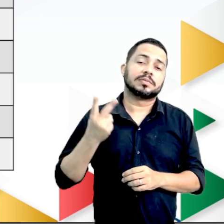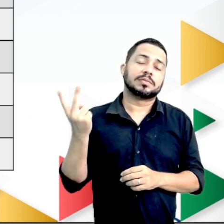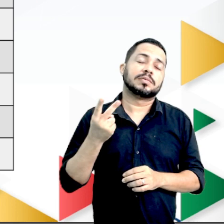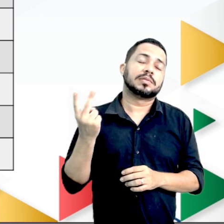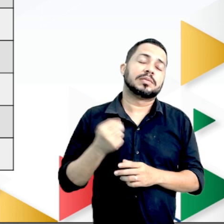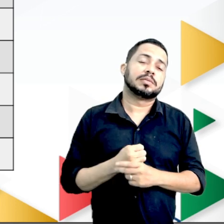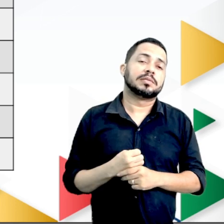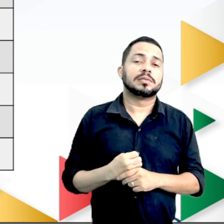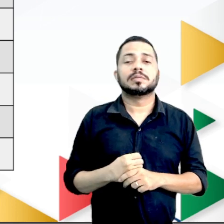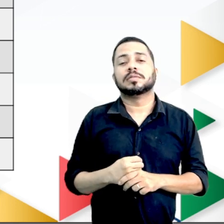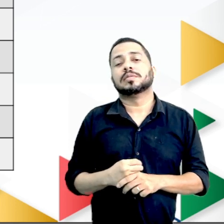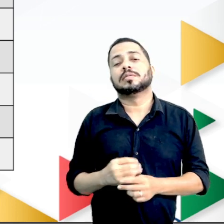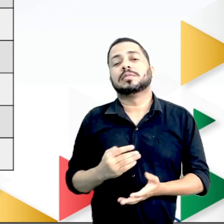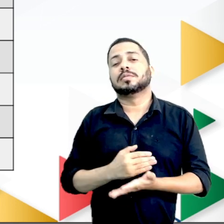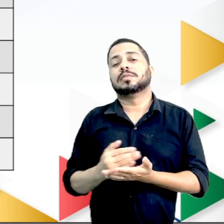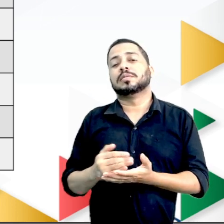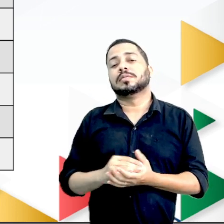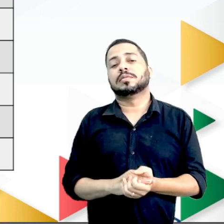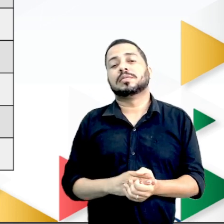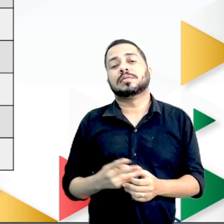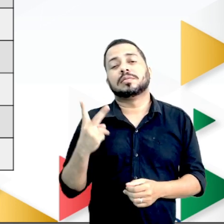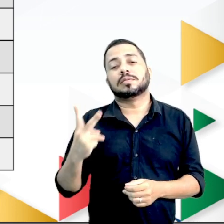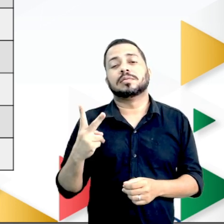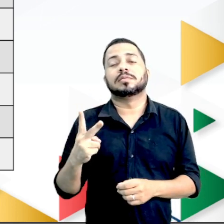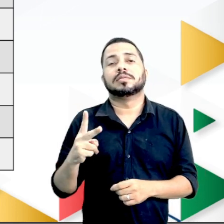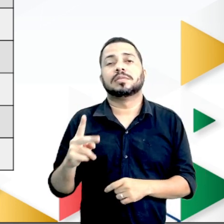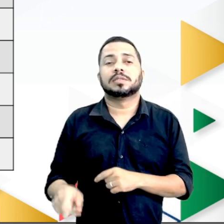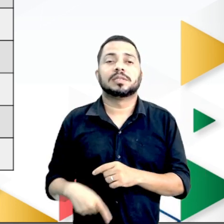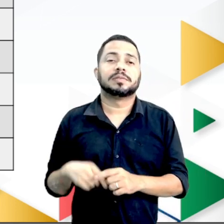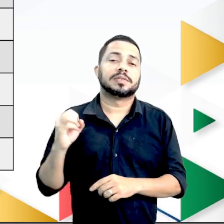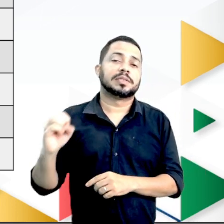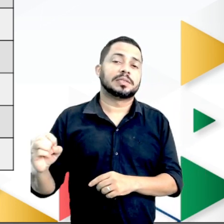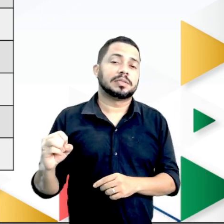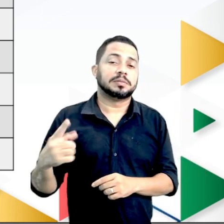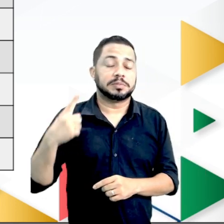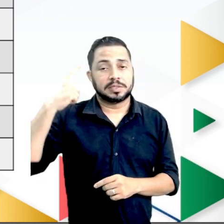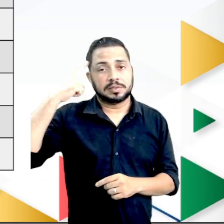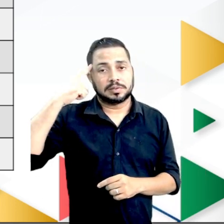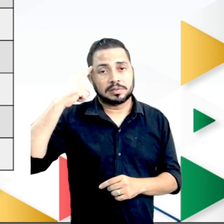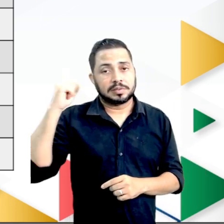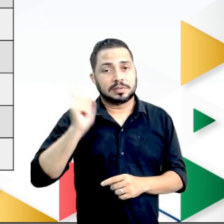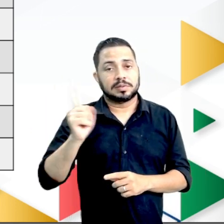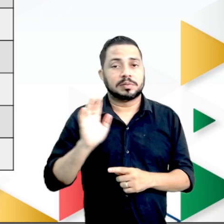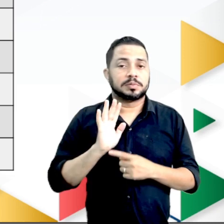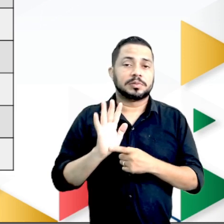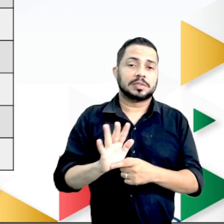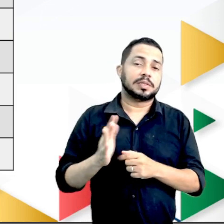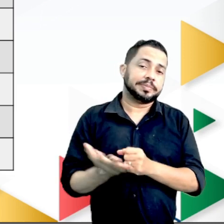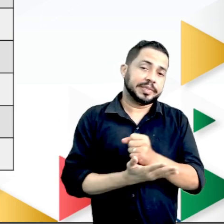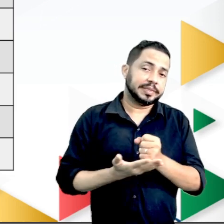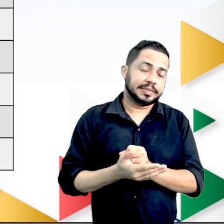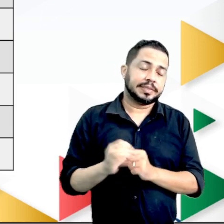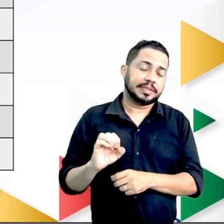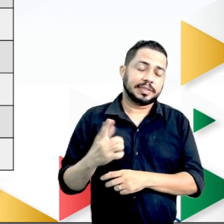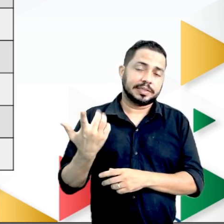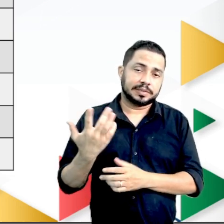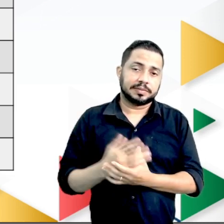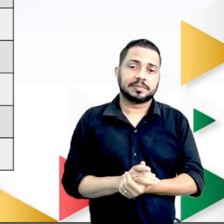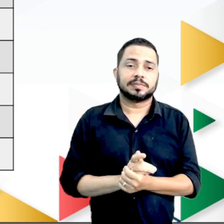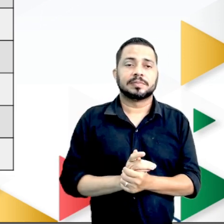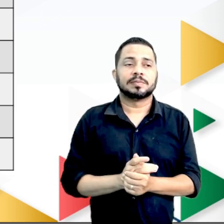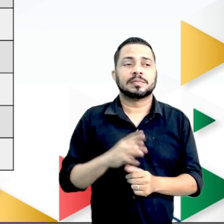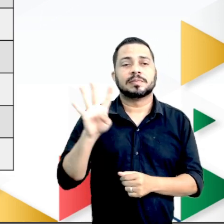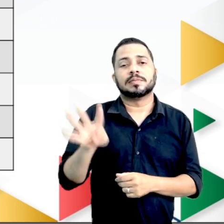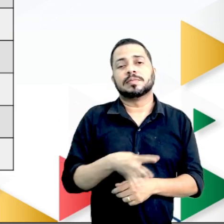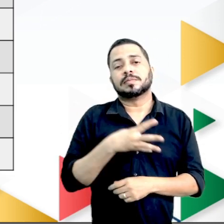1 inicial, é 2 elevado a 0. Pensou que a gente não ia mostrar para vocês na base? Claro, né? Tá aí, ó, na